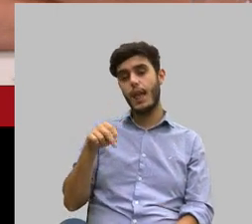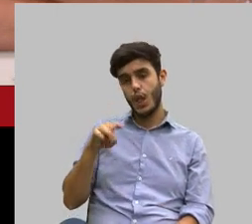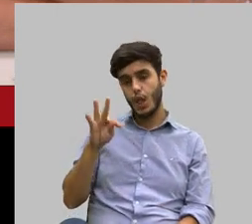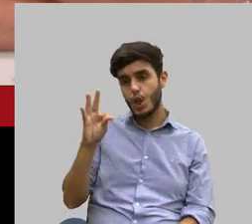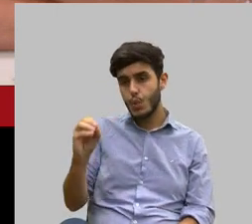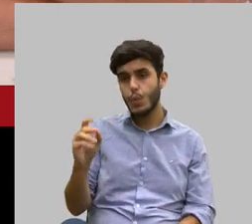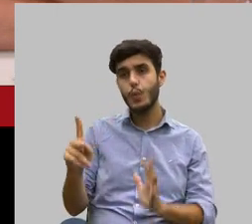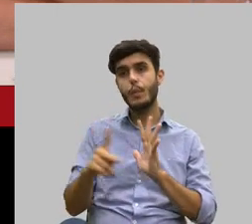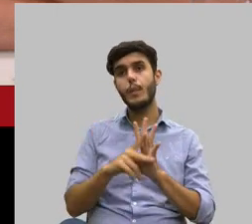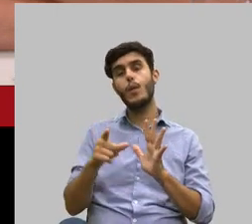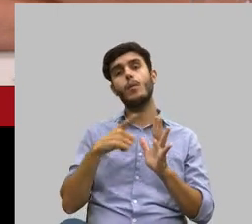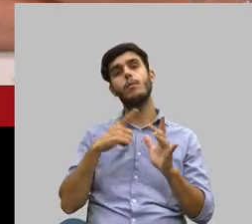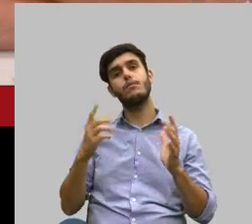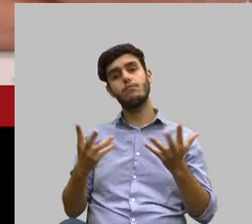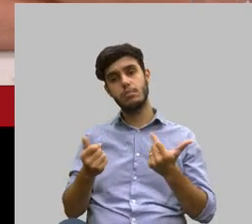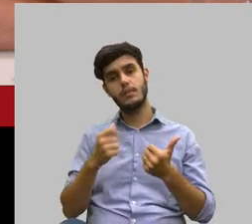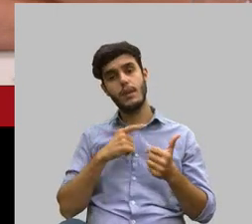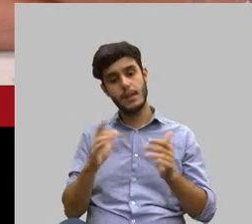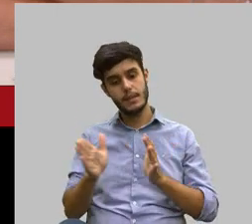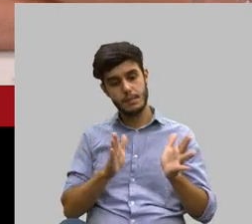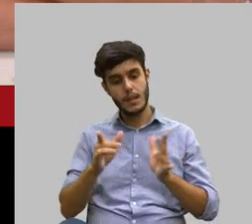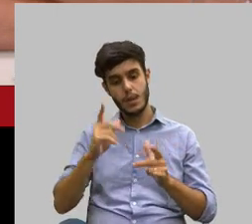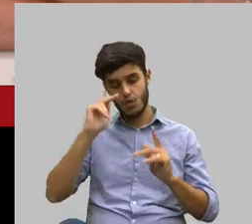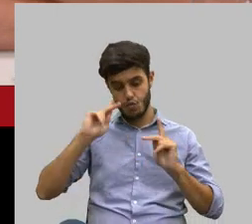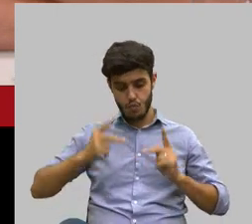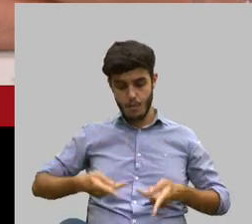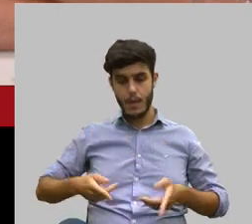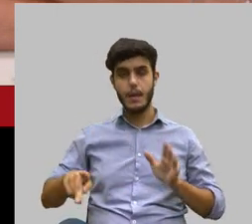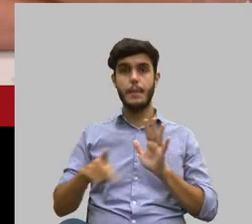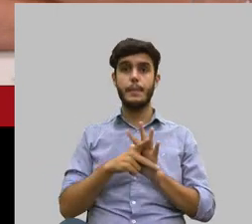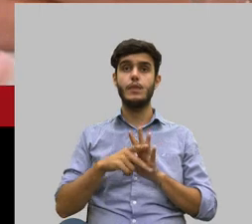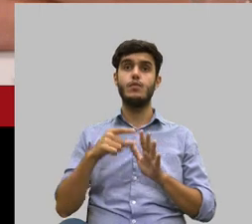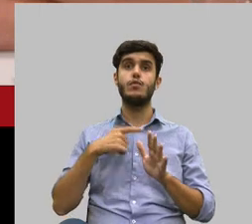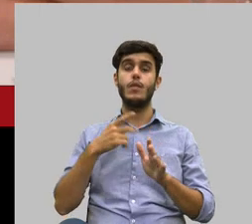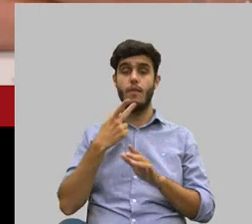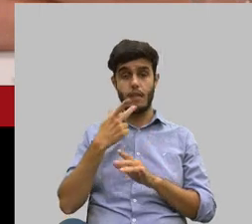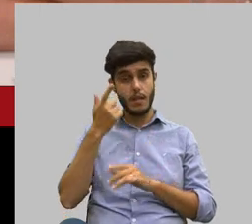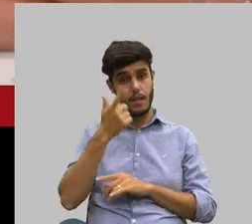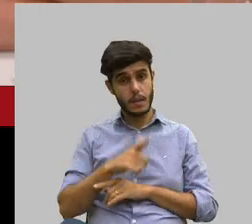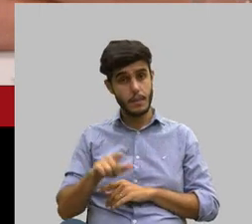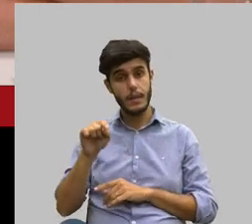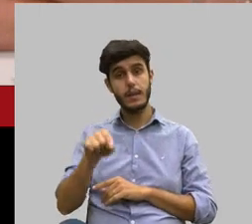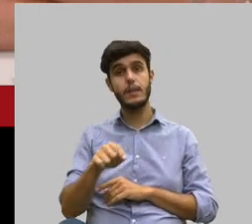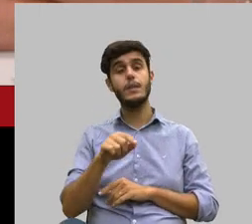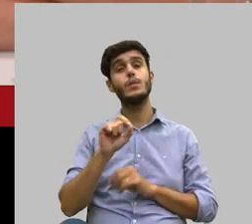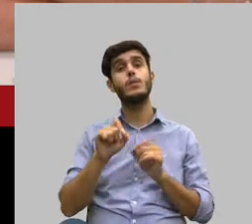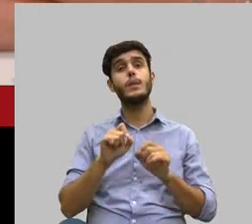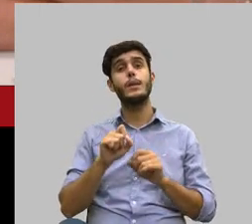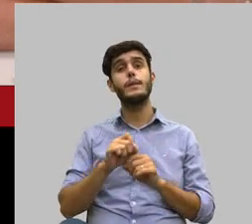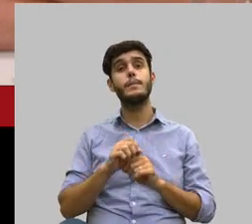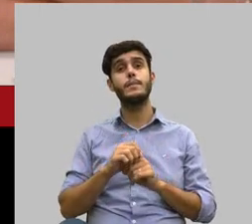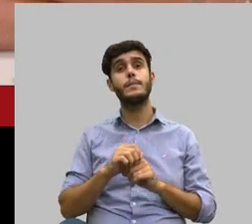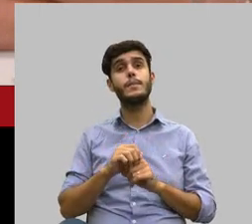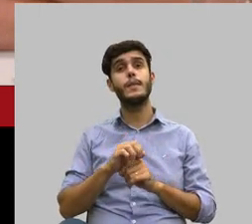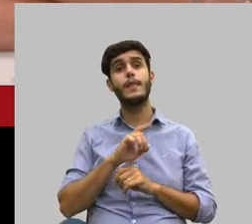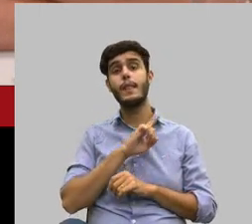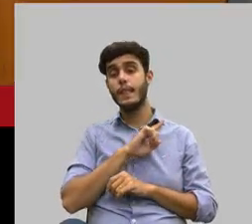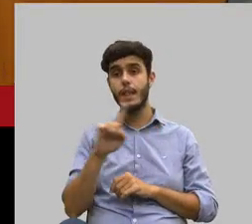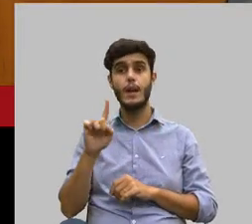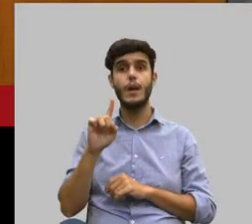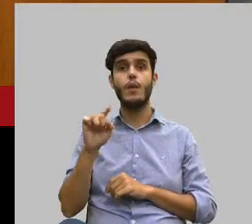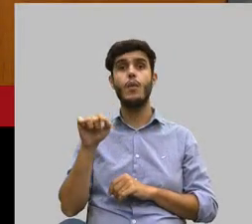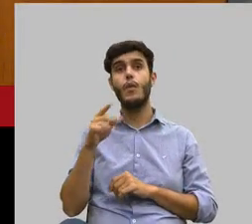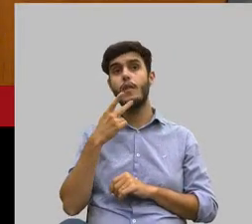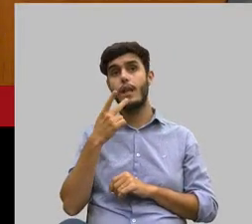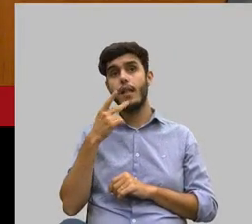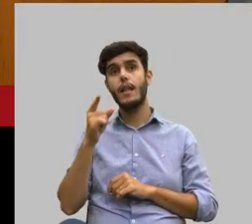excelência terá a sensibilidade humana e eu digo e repita aquilo que eu disse para vossa excelência não tenha receio de dizer